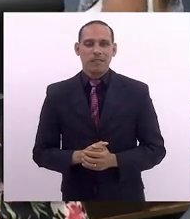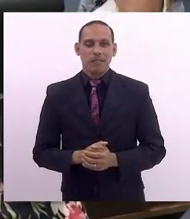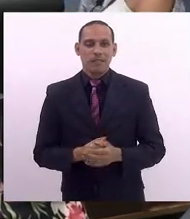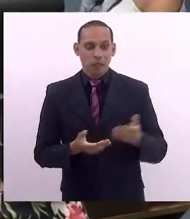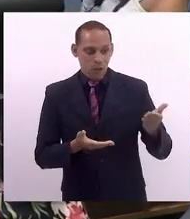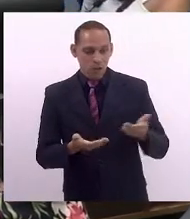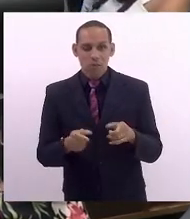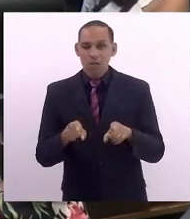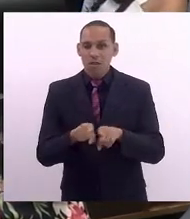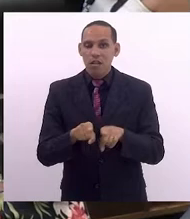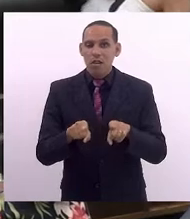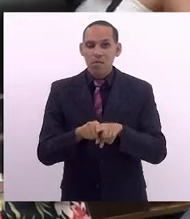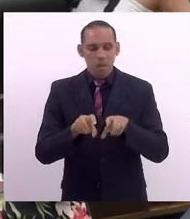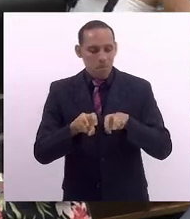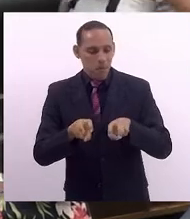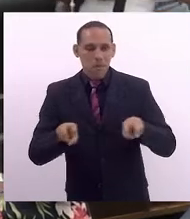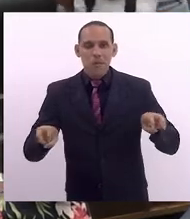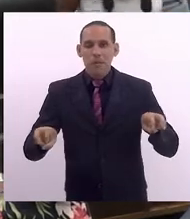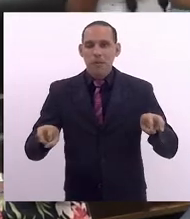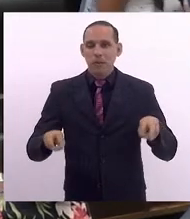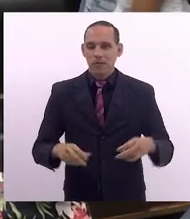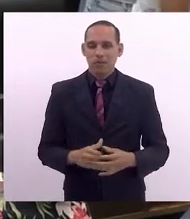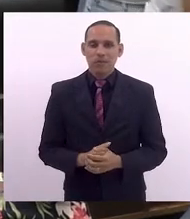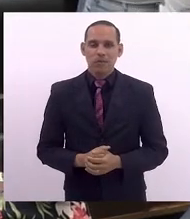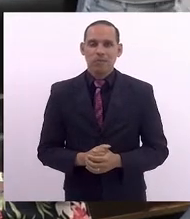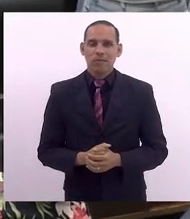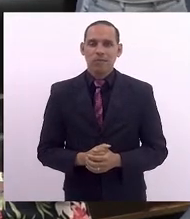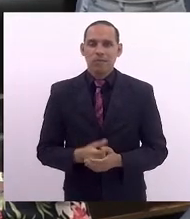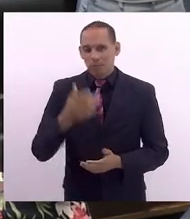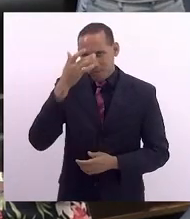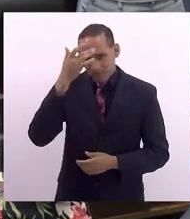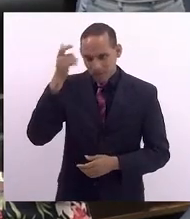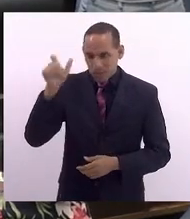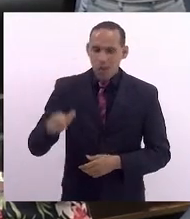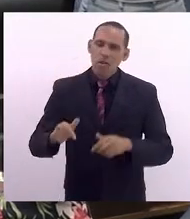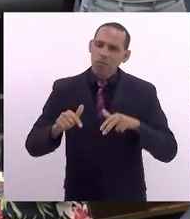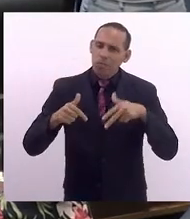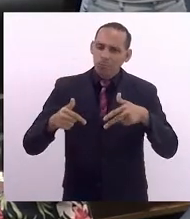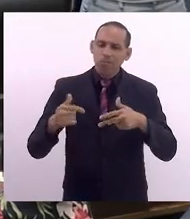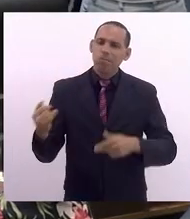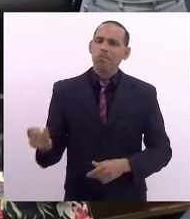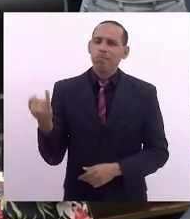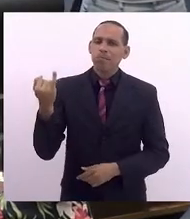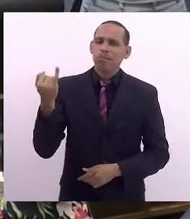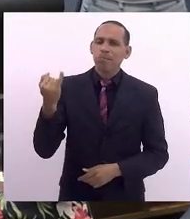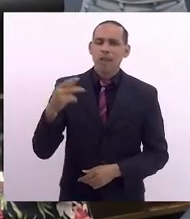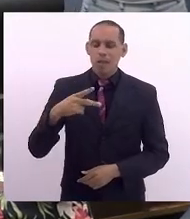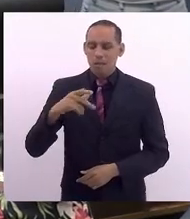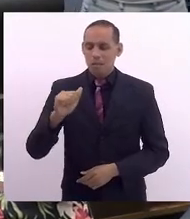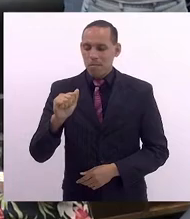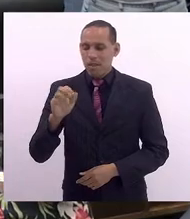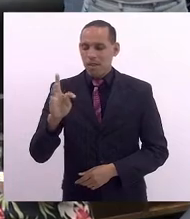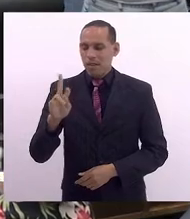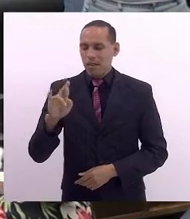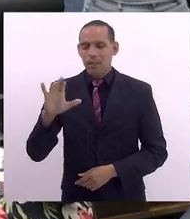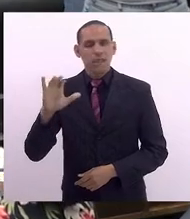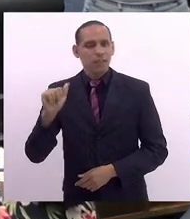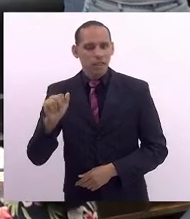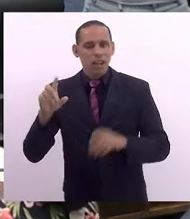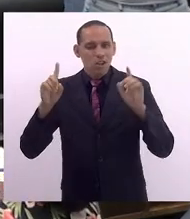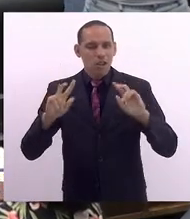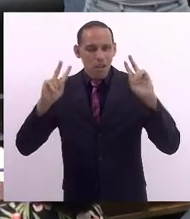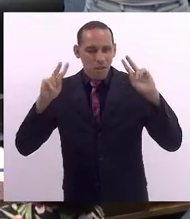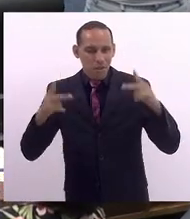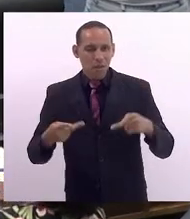Convido também a compor esse espaço uma importante militante da causa dos direitos humanos, Patrícia Oliveira, da Redes